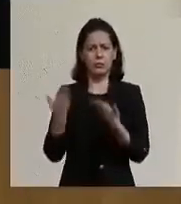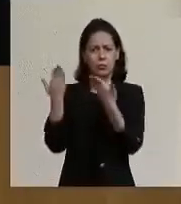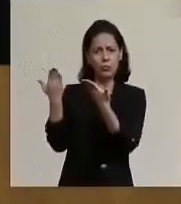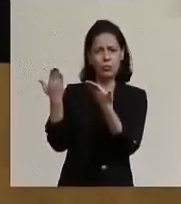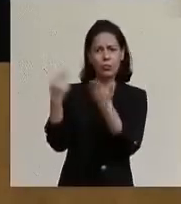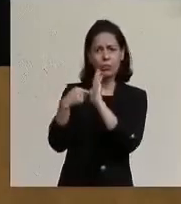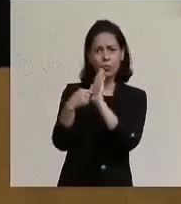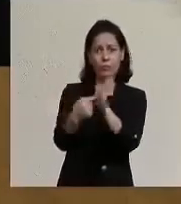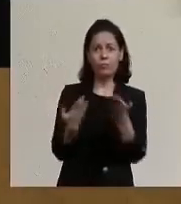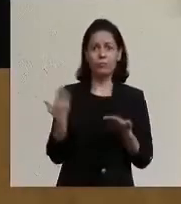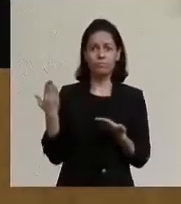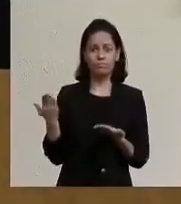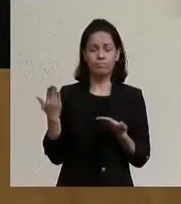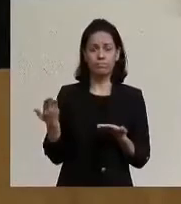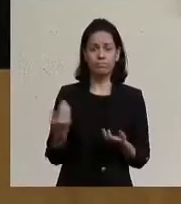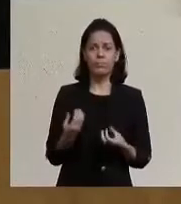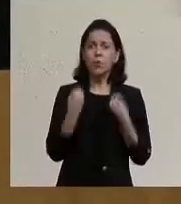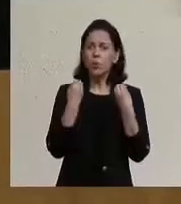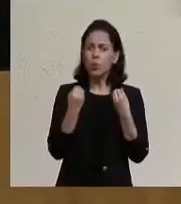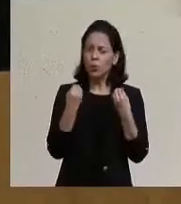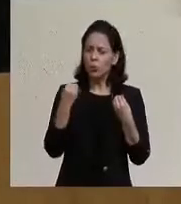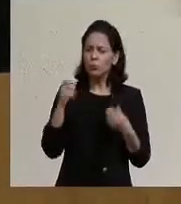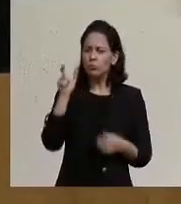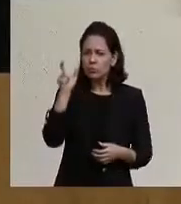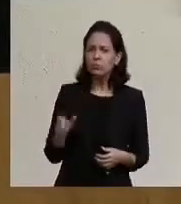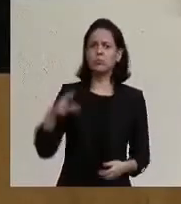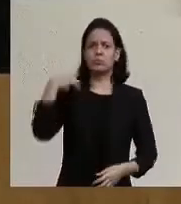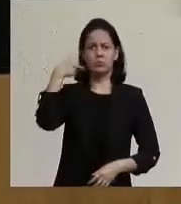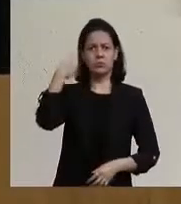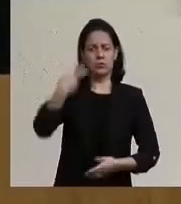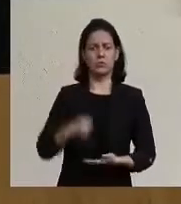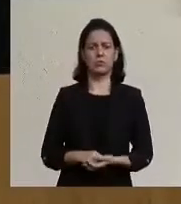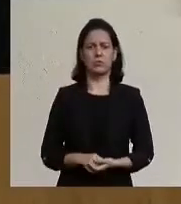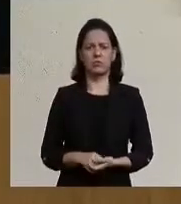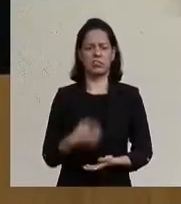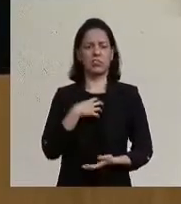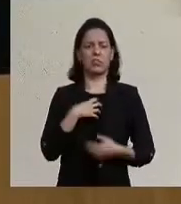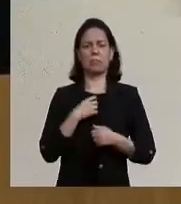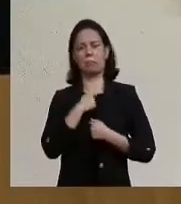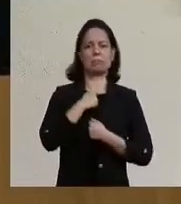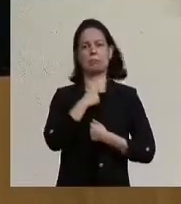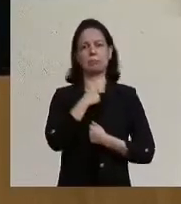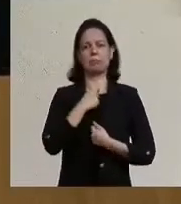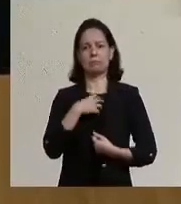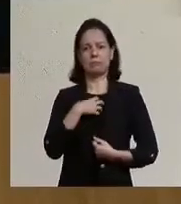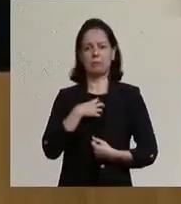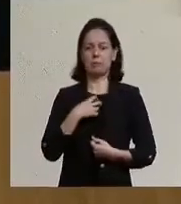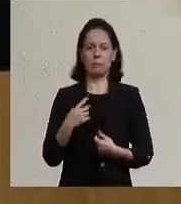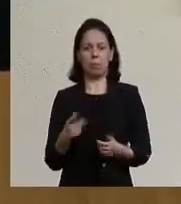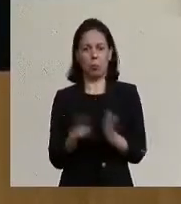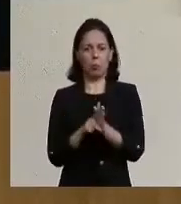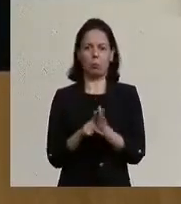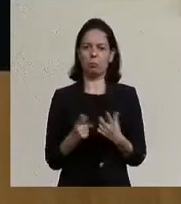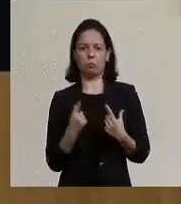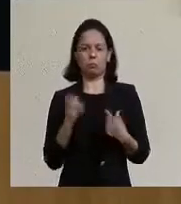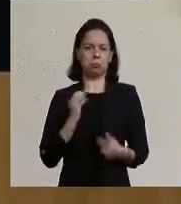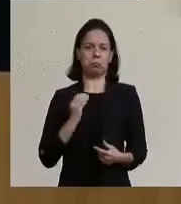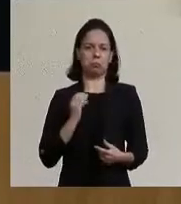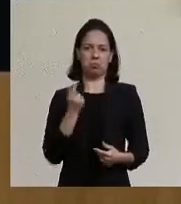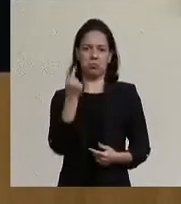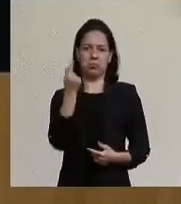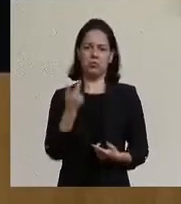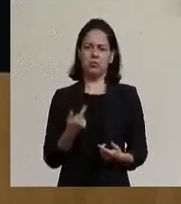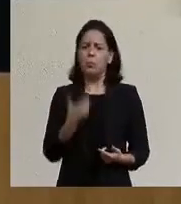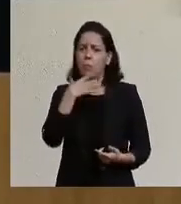ó porque esse esse parlamentar esse engomadinho esse riquinho não colocou